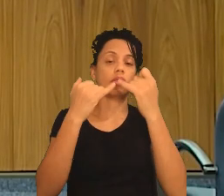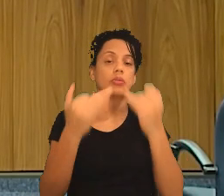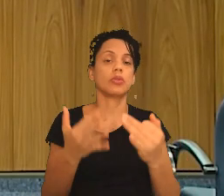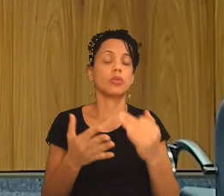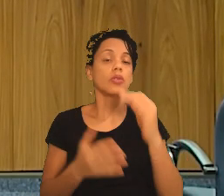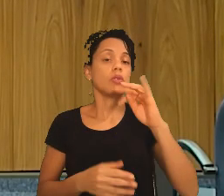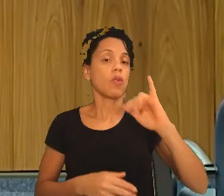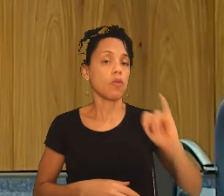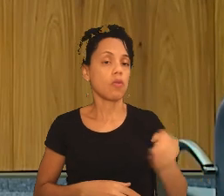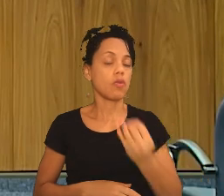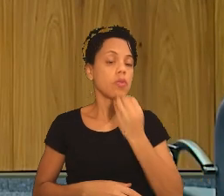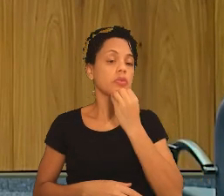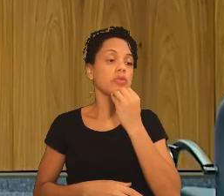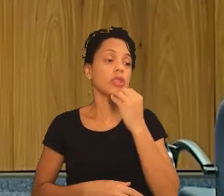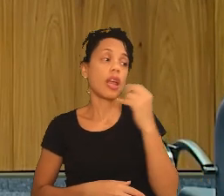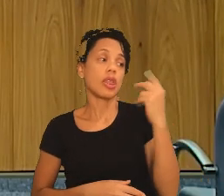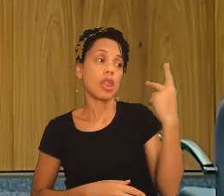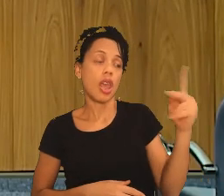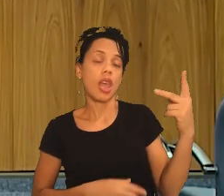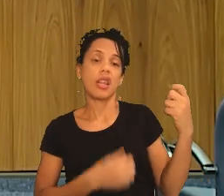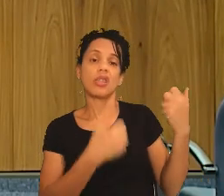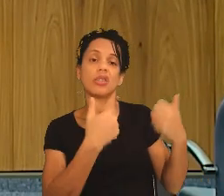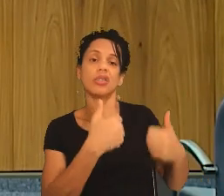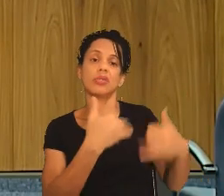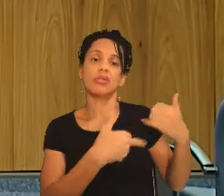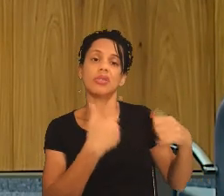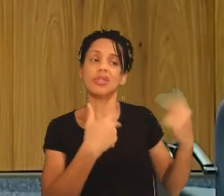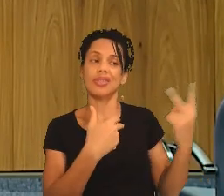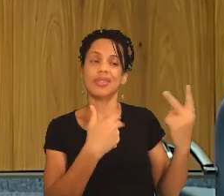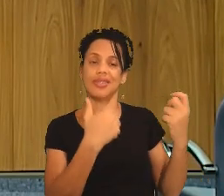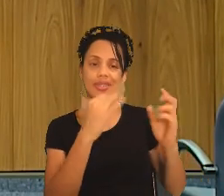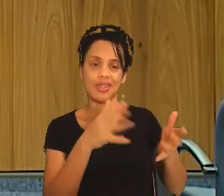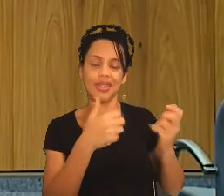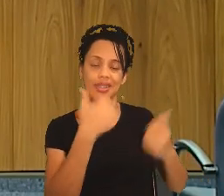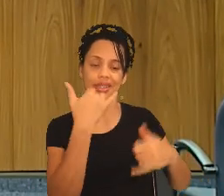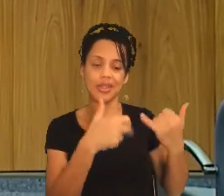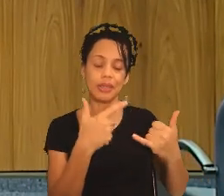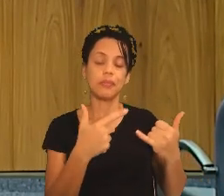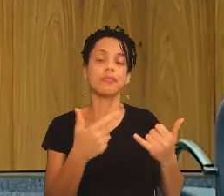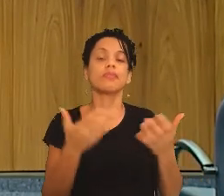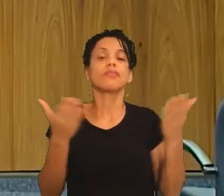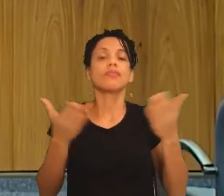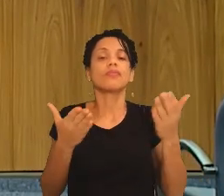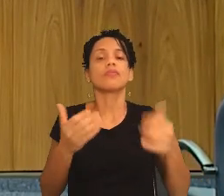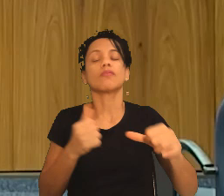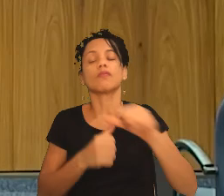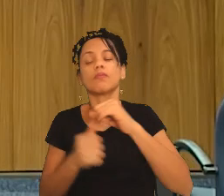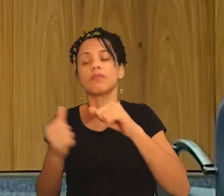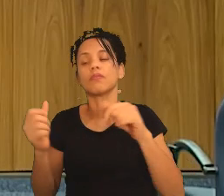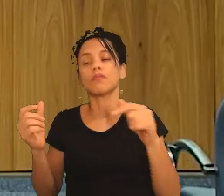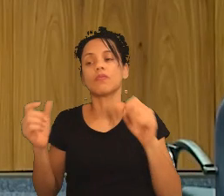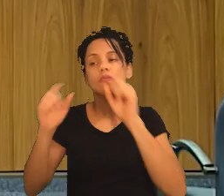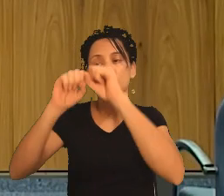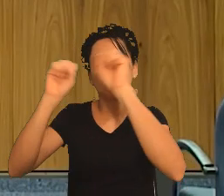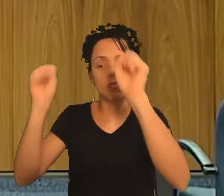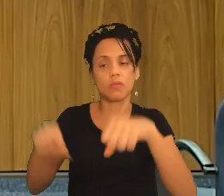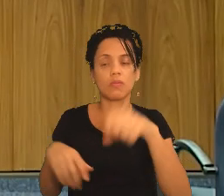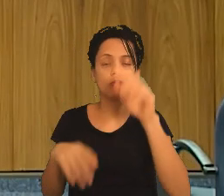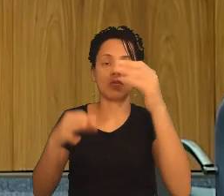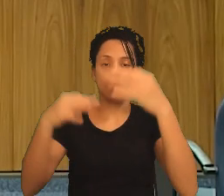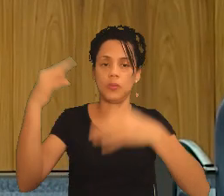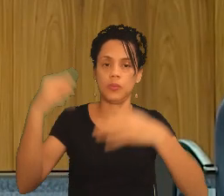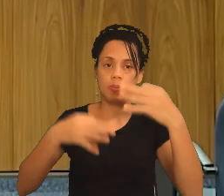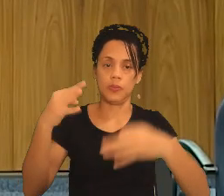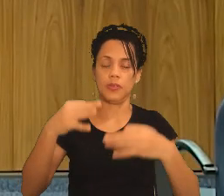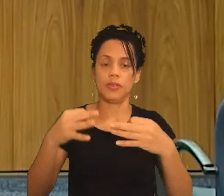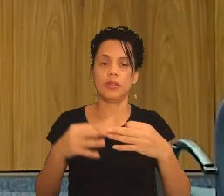coisas muito importantes aqui. Fica até difícil de dar sequência, mas eu acho que de certa forma casa com o que eu estava pensando em falar. E